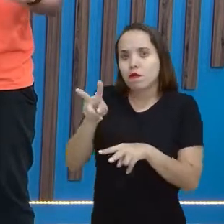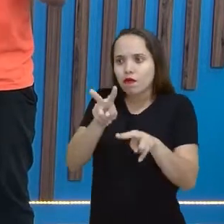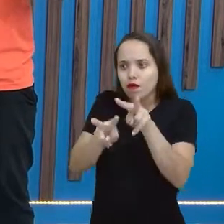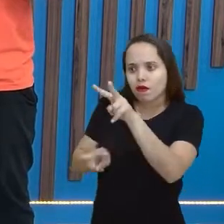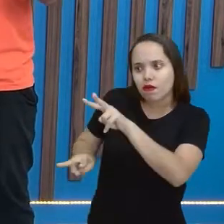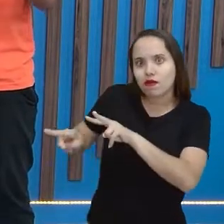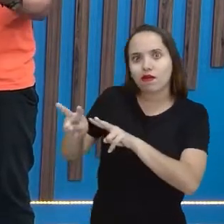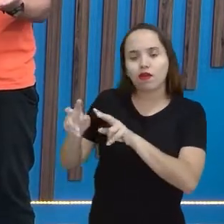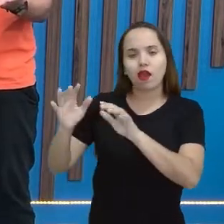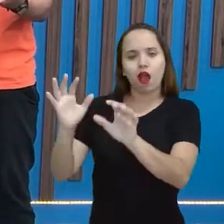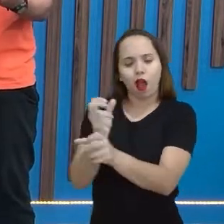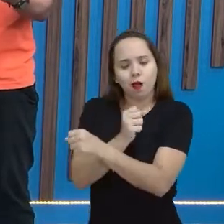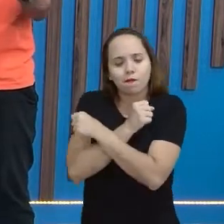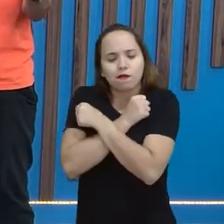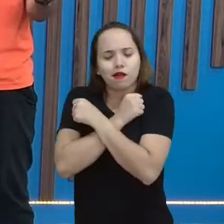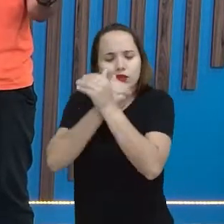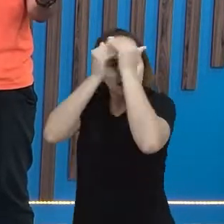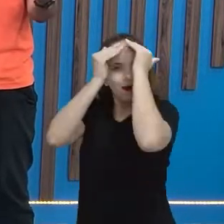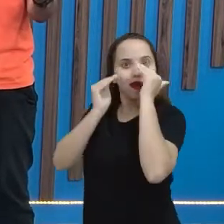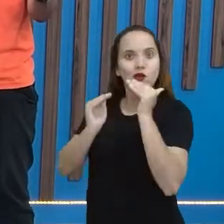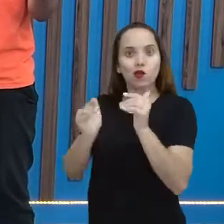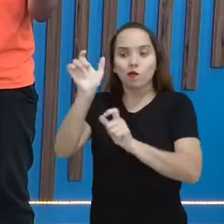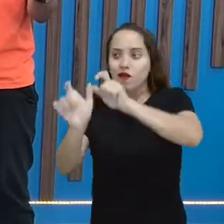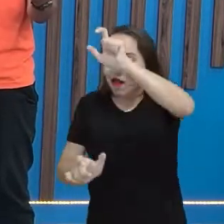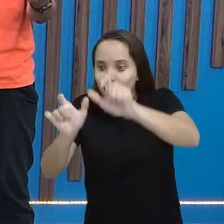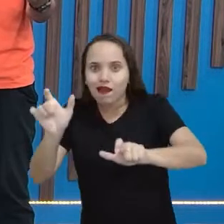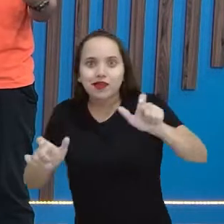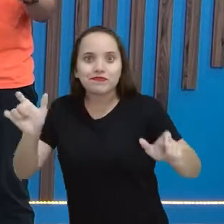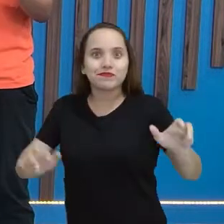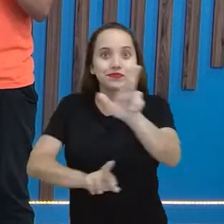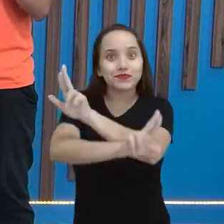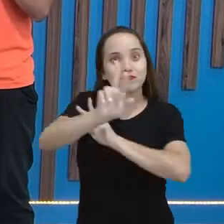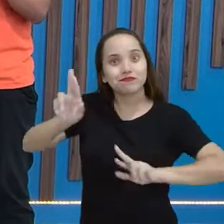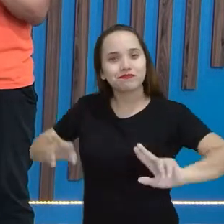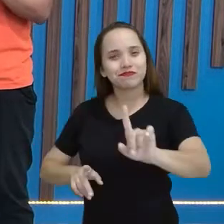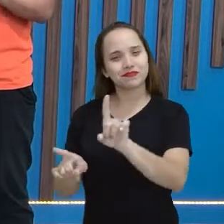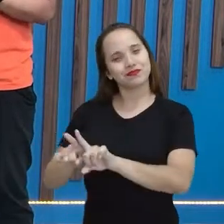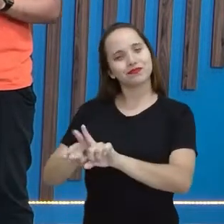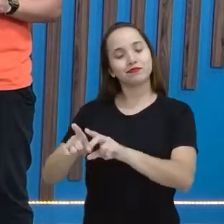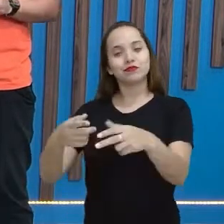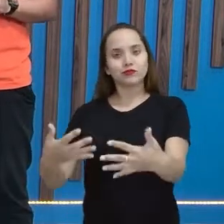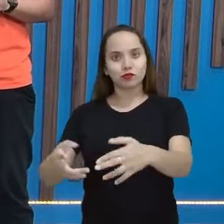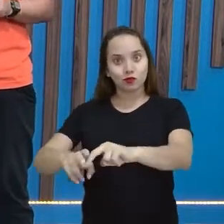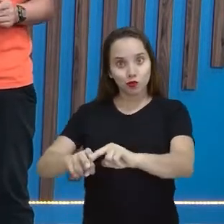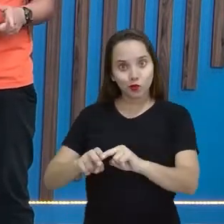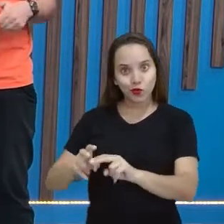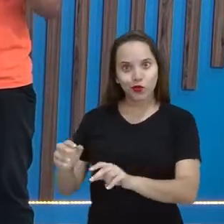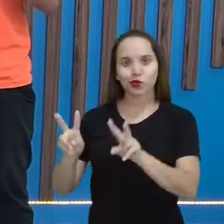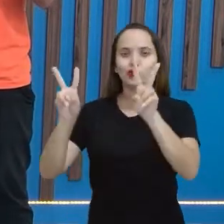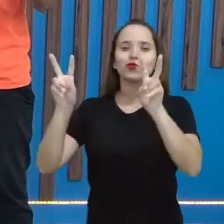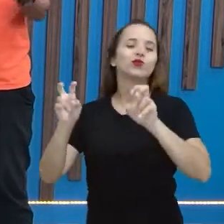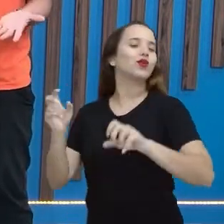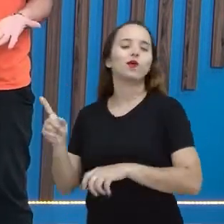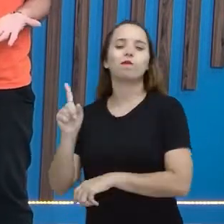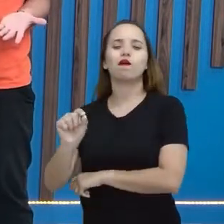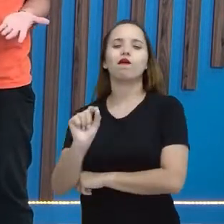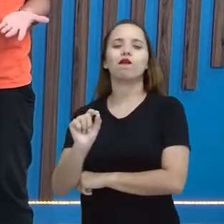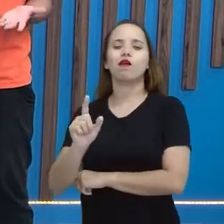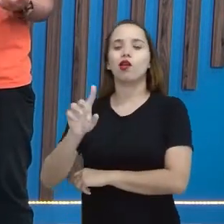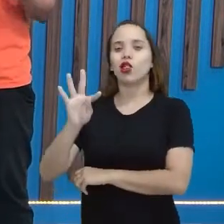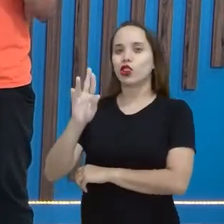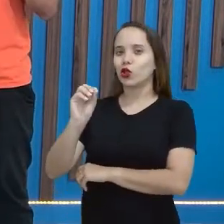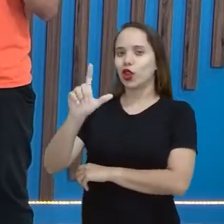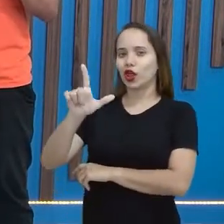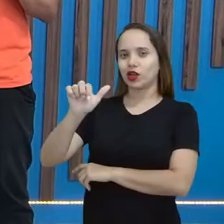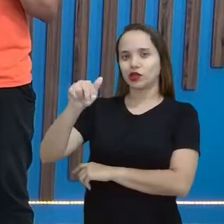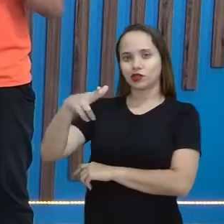e respeitar os outros, a diversidade. Então, por isso, o tema da nossa aula é o que é tolerância.